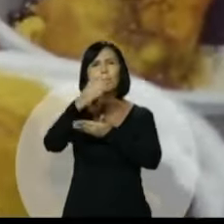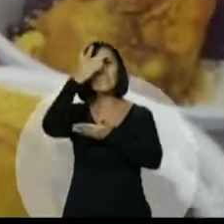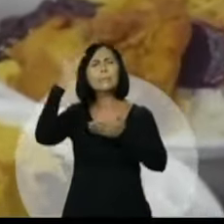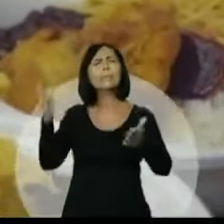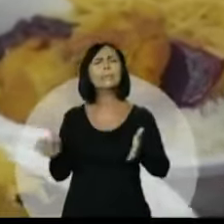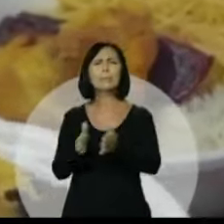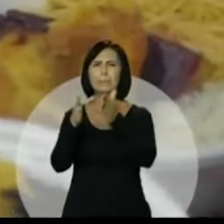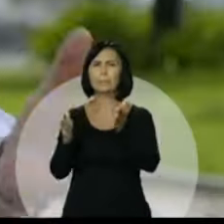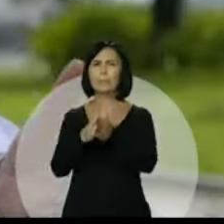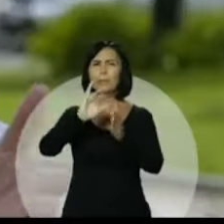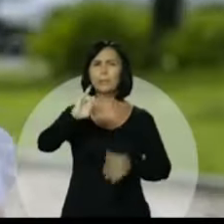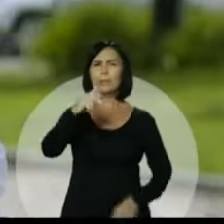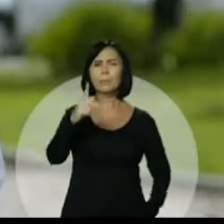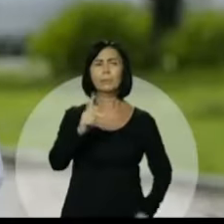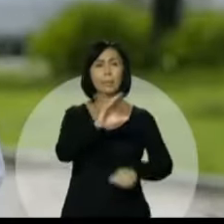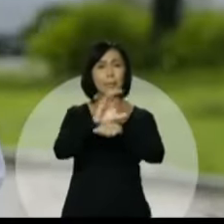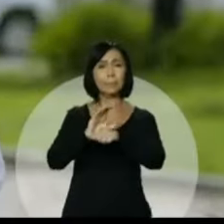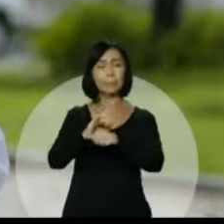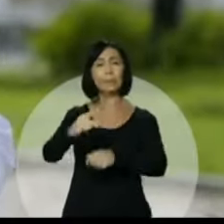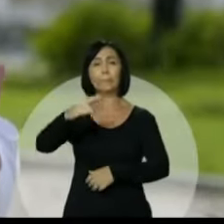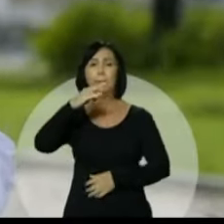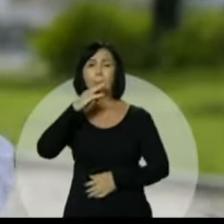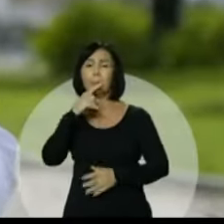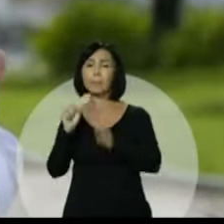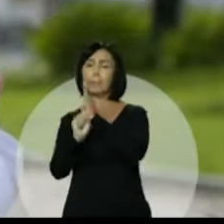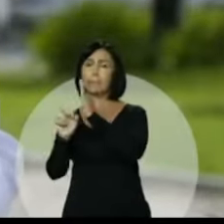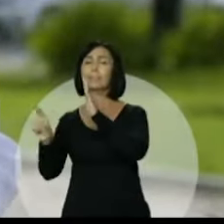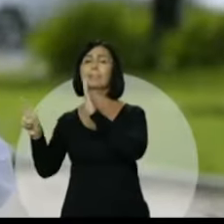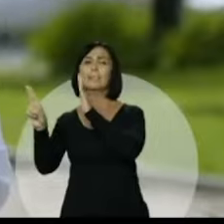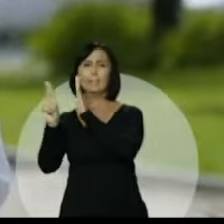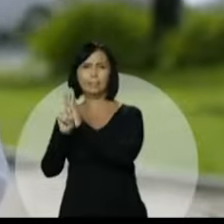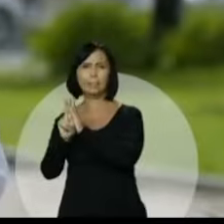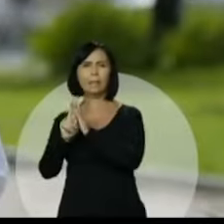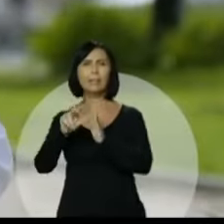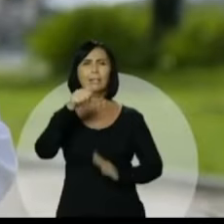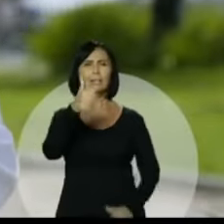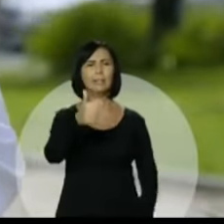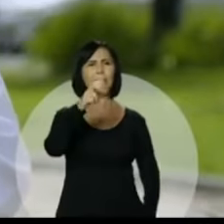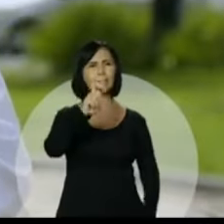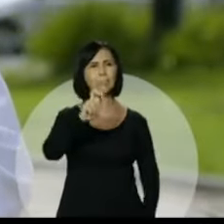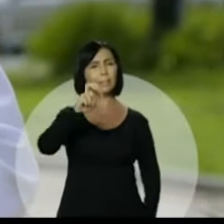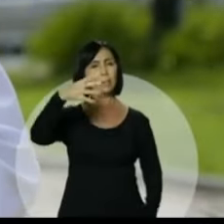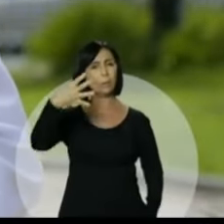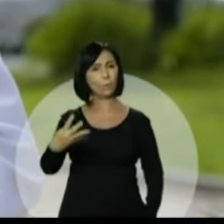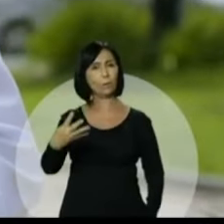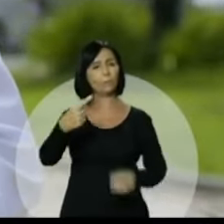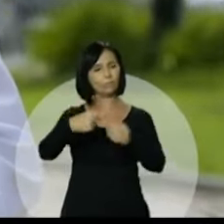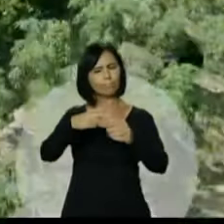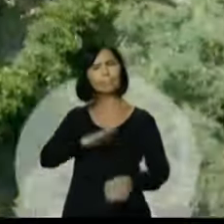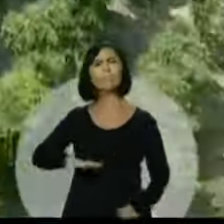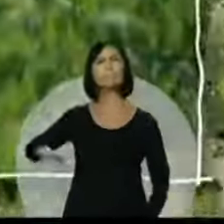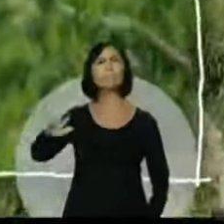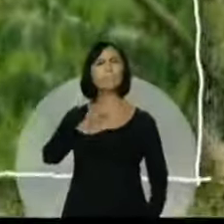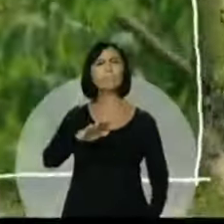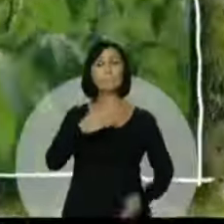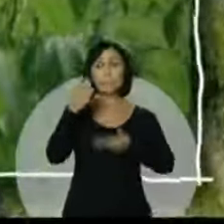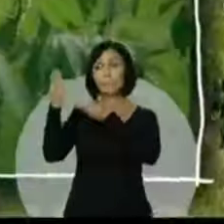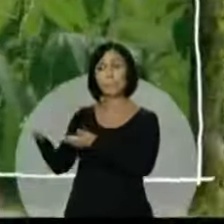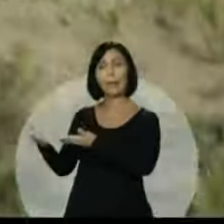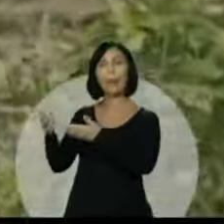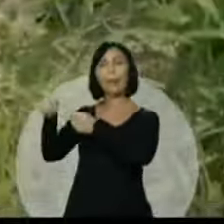mais precisa em João Pessoa, Cabedelo, Baê, Santa Rita e mais 154 outros municípios.